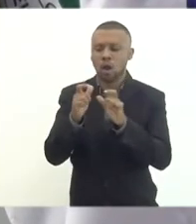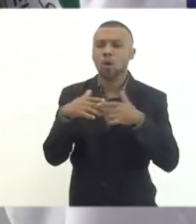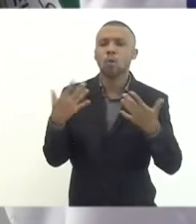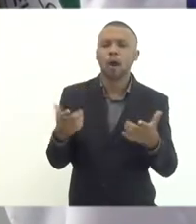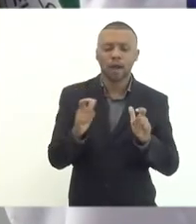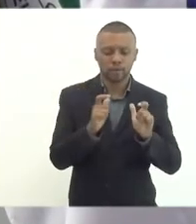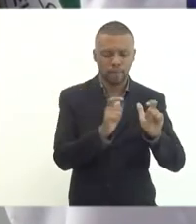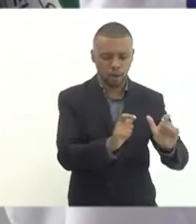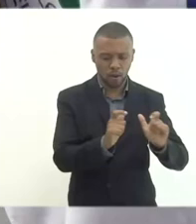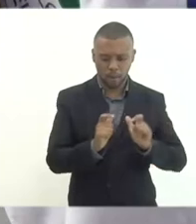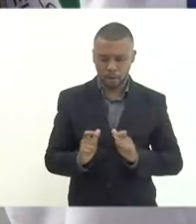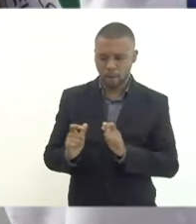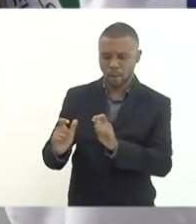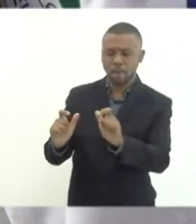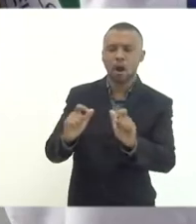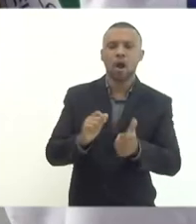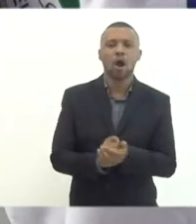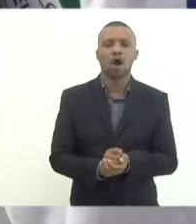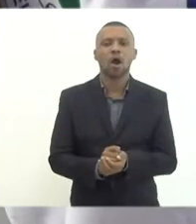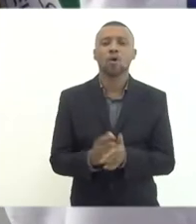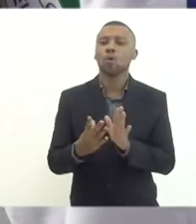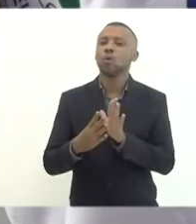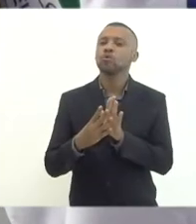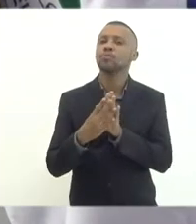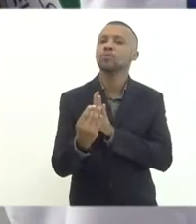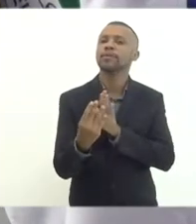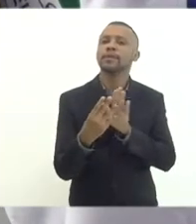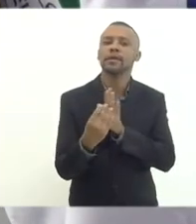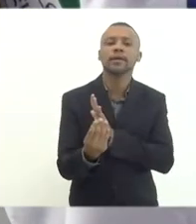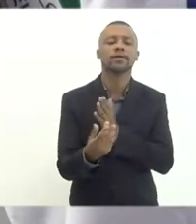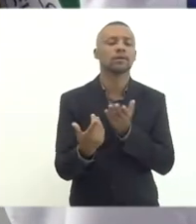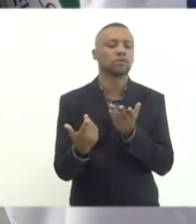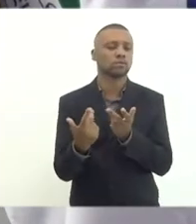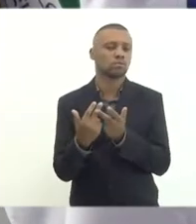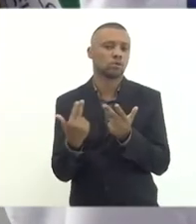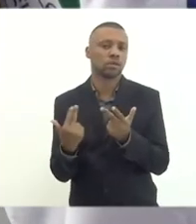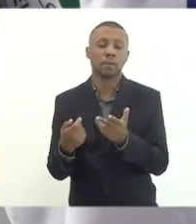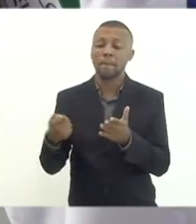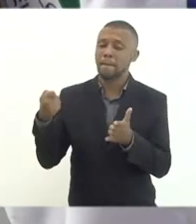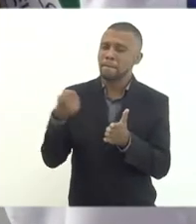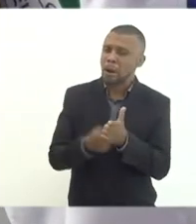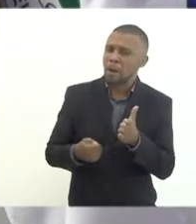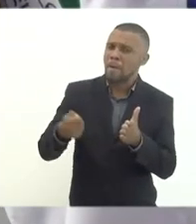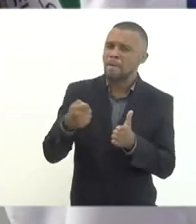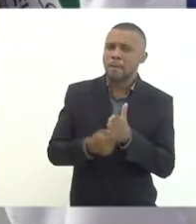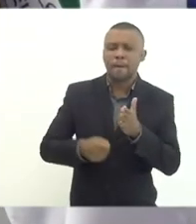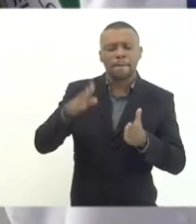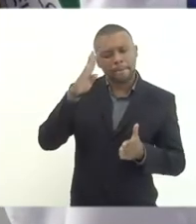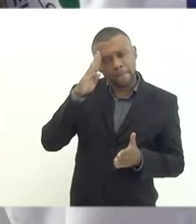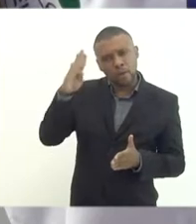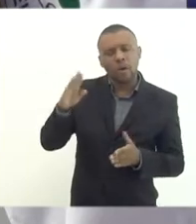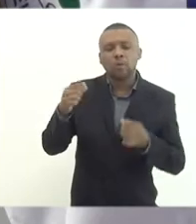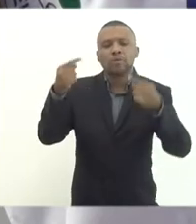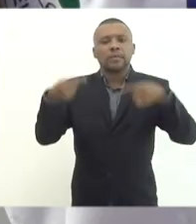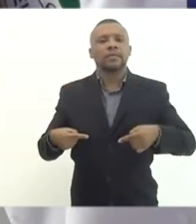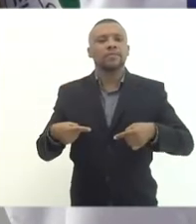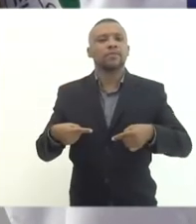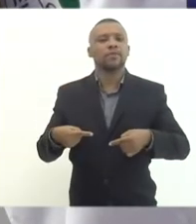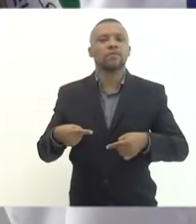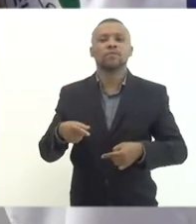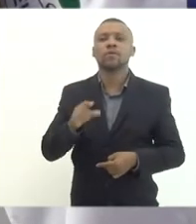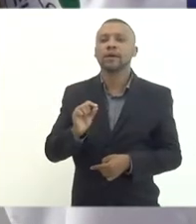locais as os formatos é a minha maior luta vamos dizer assim meu maior desafio foi sempre